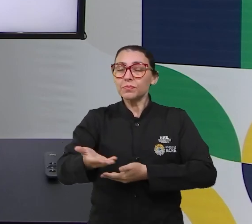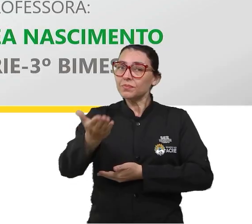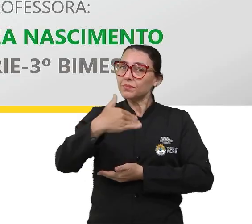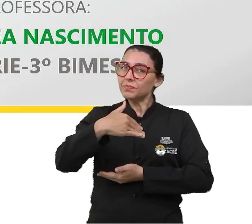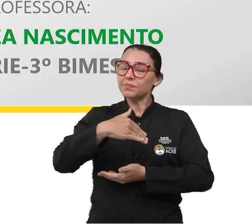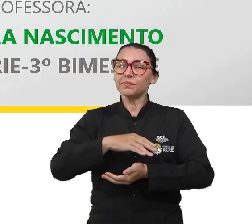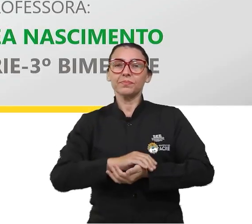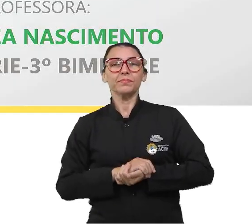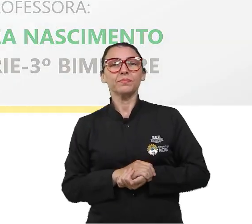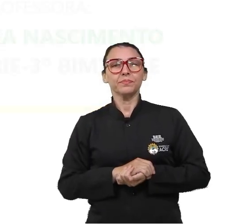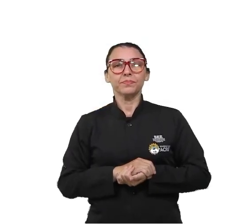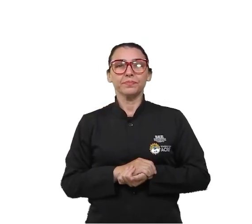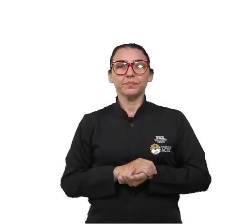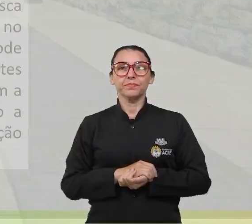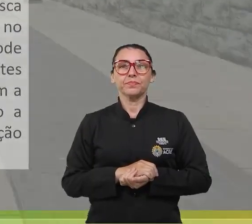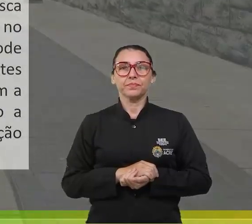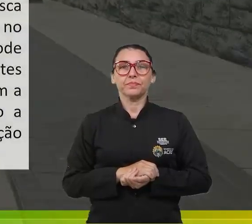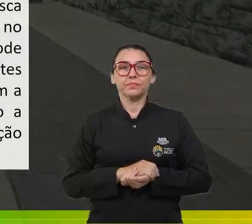lá?